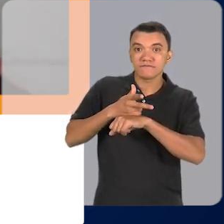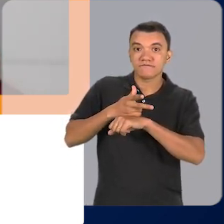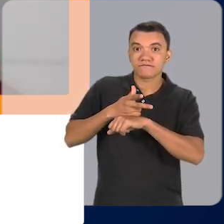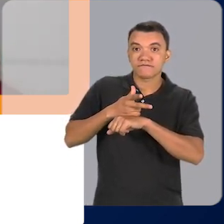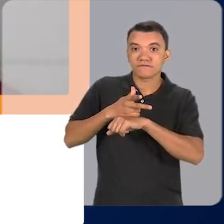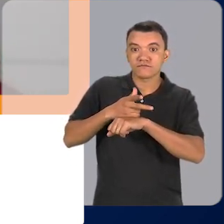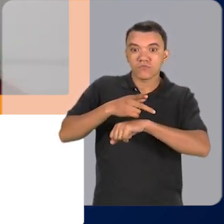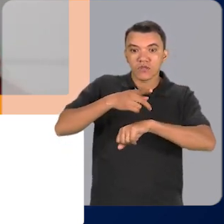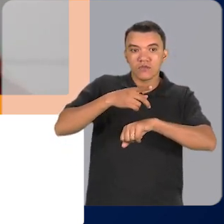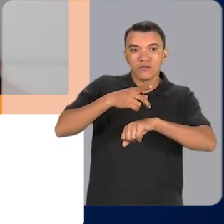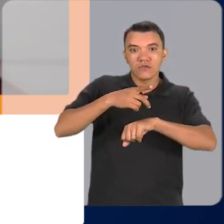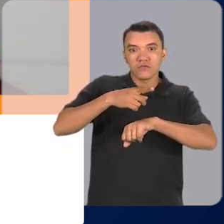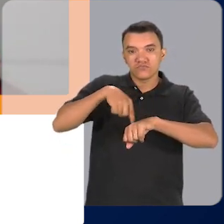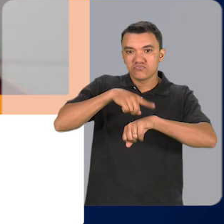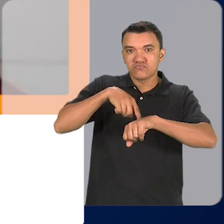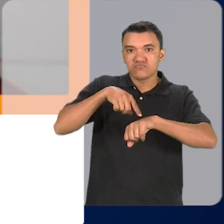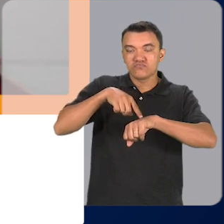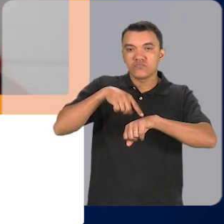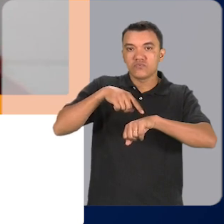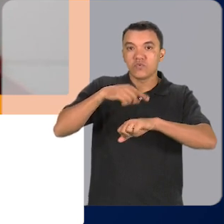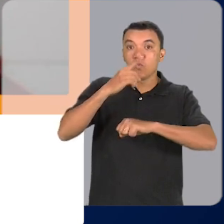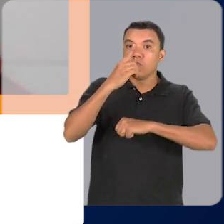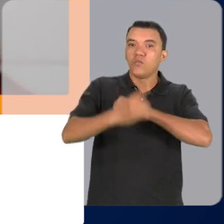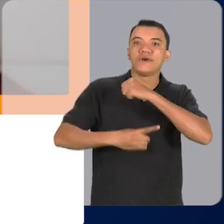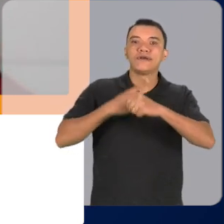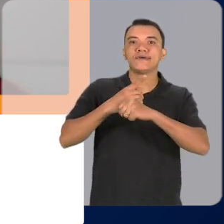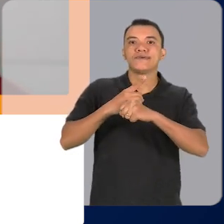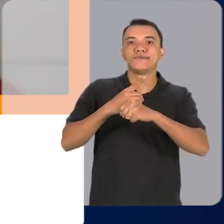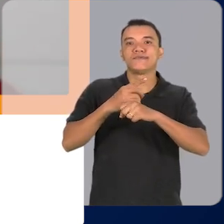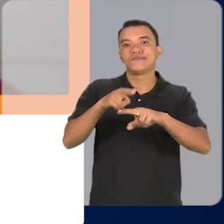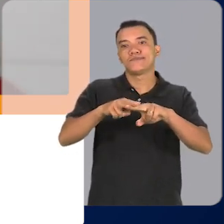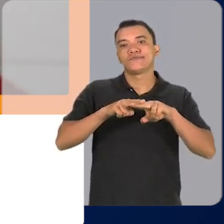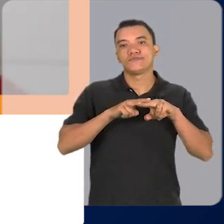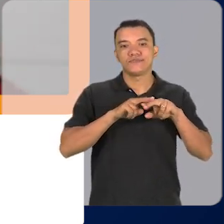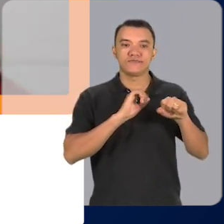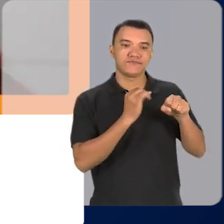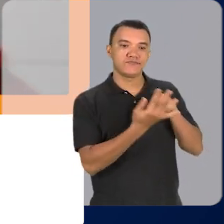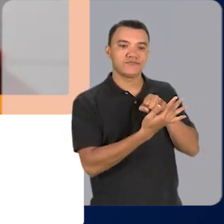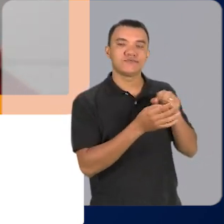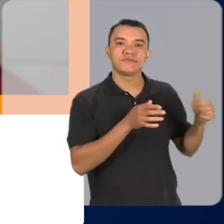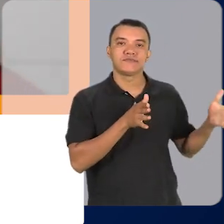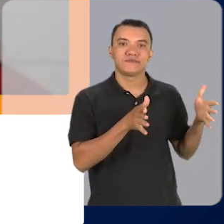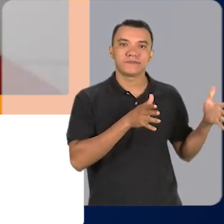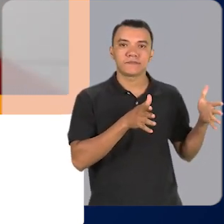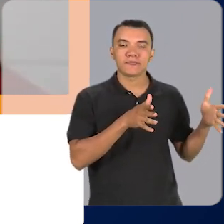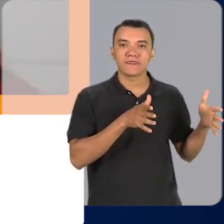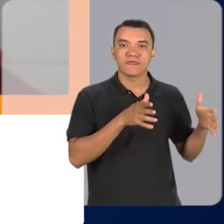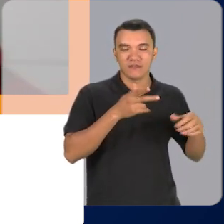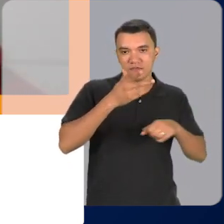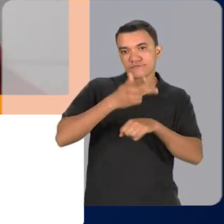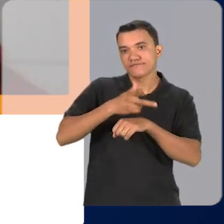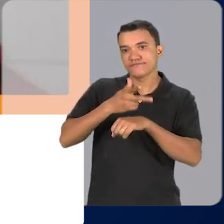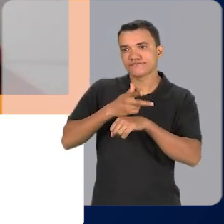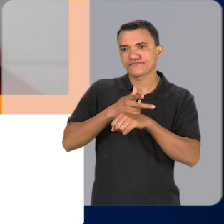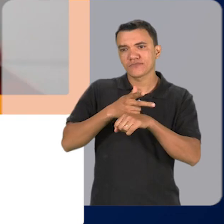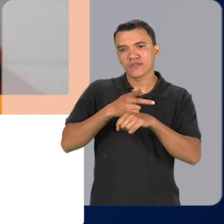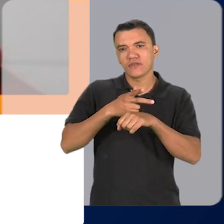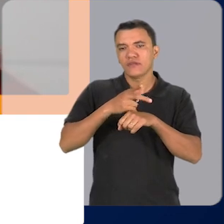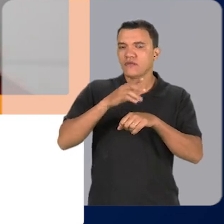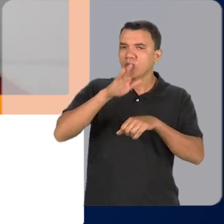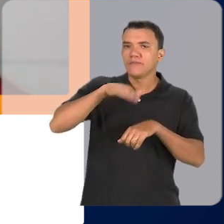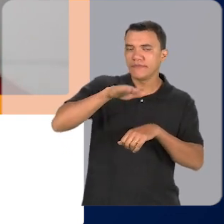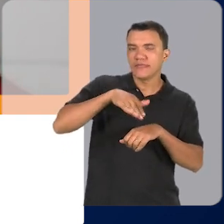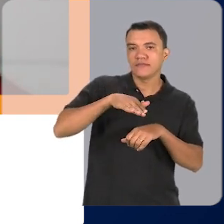da pandemia, né? Porque era para ser, em média, assim, o documentário em si, a produção, era para levar menos tempo. Mas como a gente